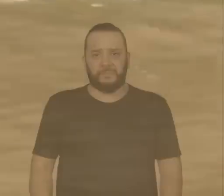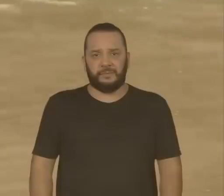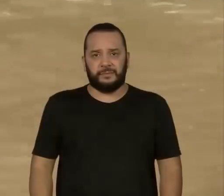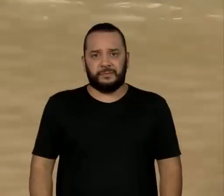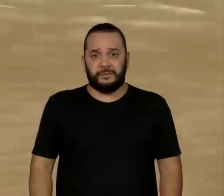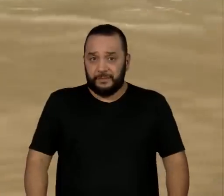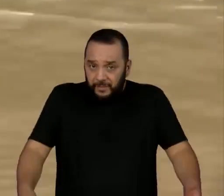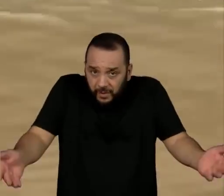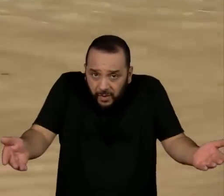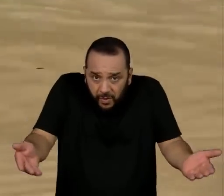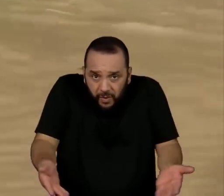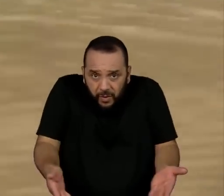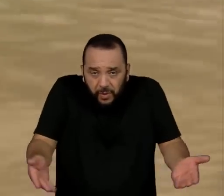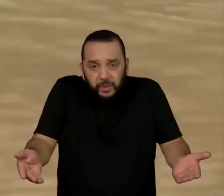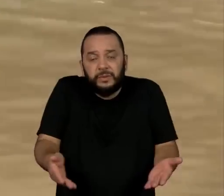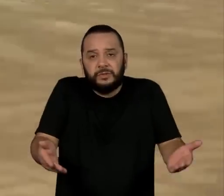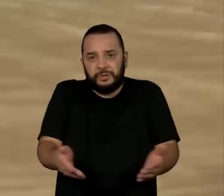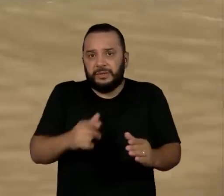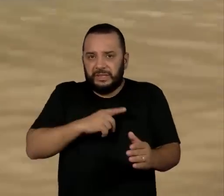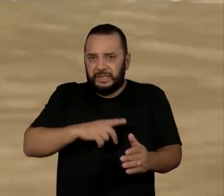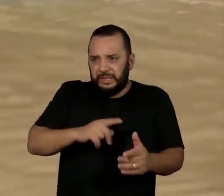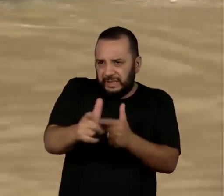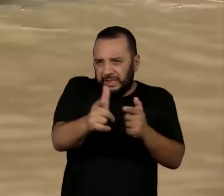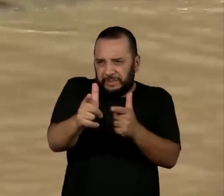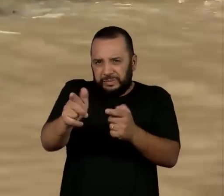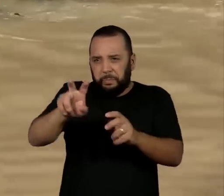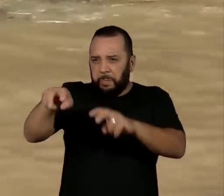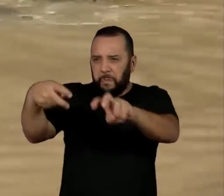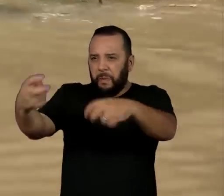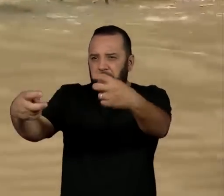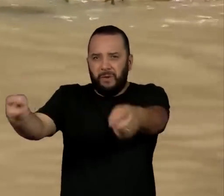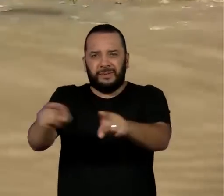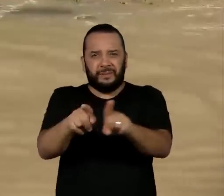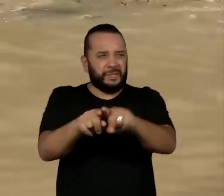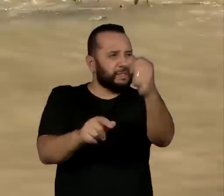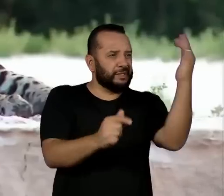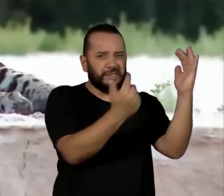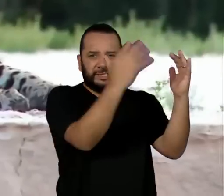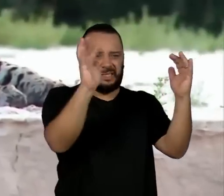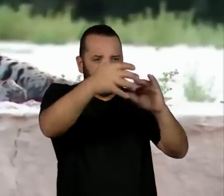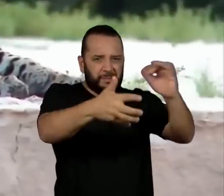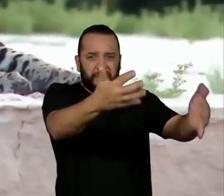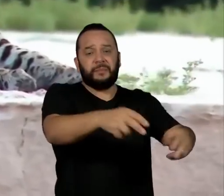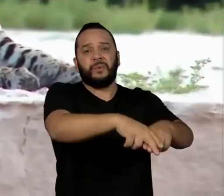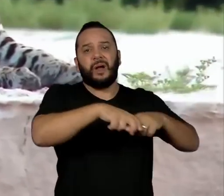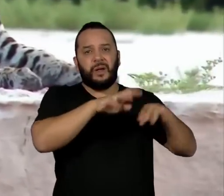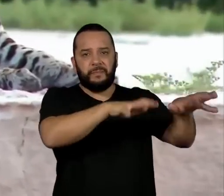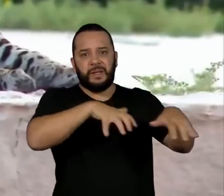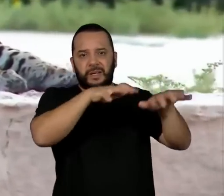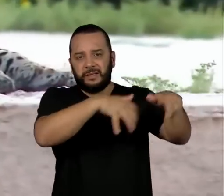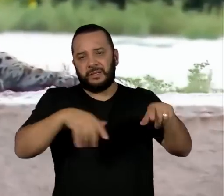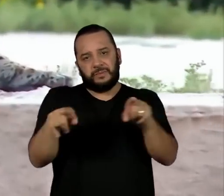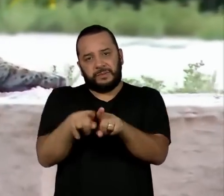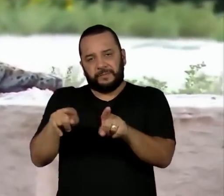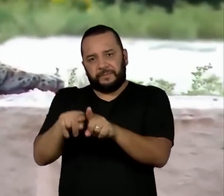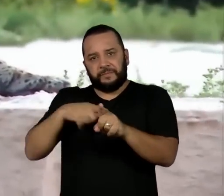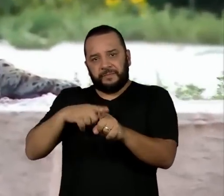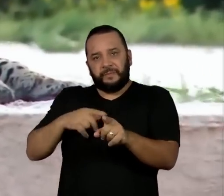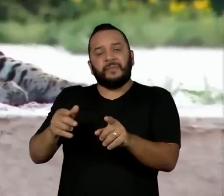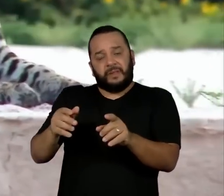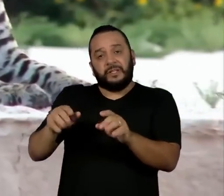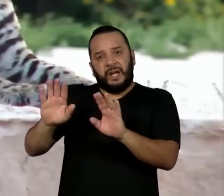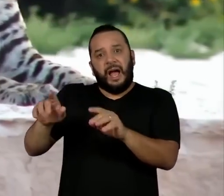Atualmente, a caça e a perda de habitat, sobretudo por desmatamentos para mineração ilegal, o avanço da fronteira agrícola e a